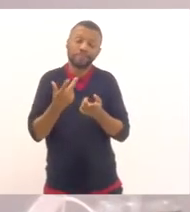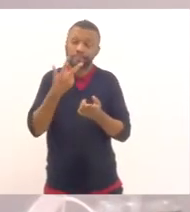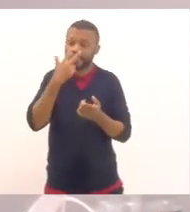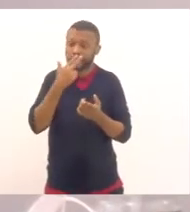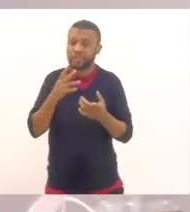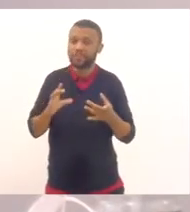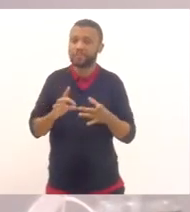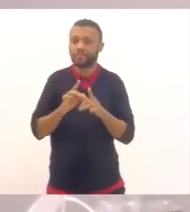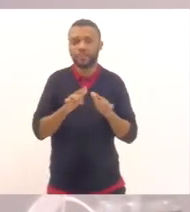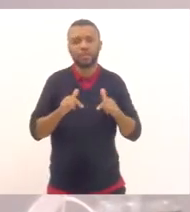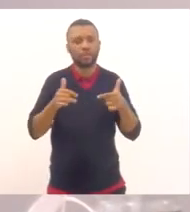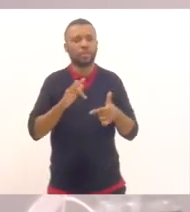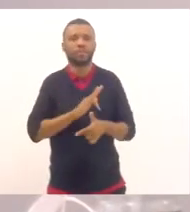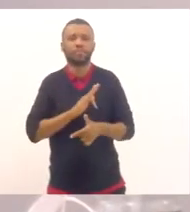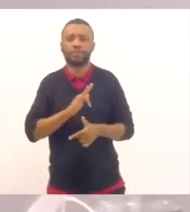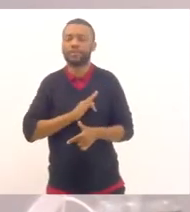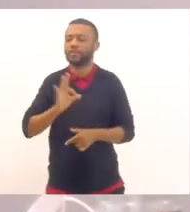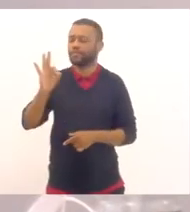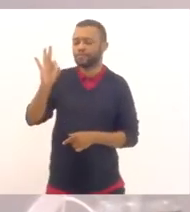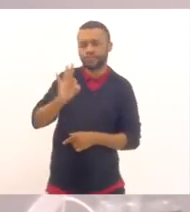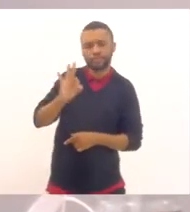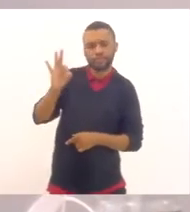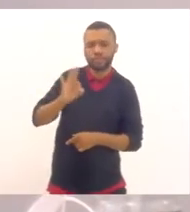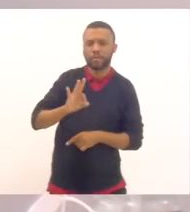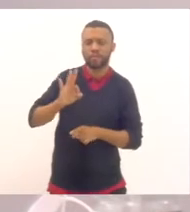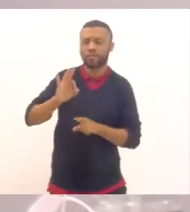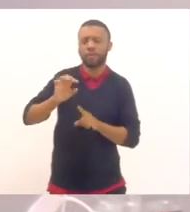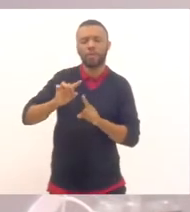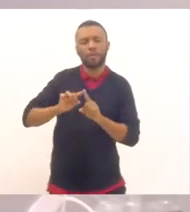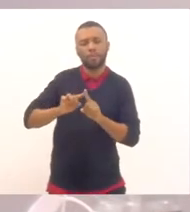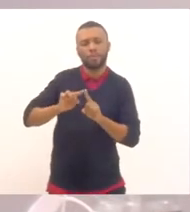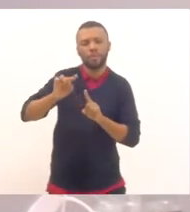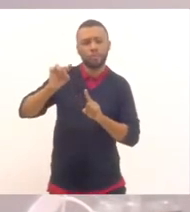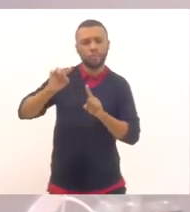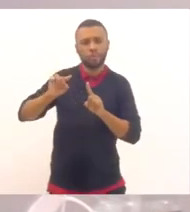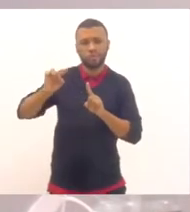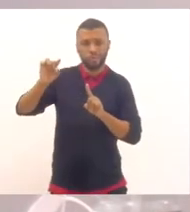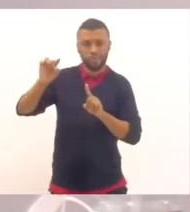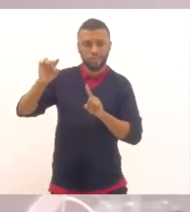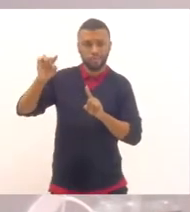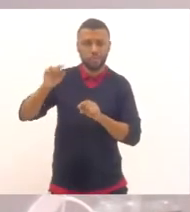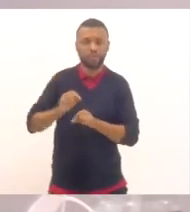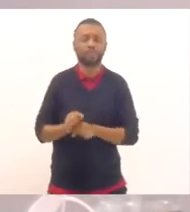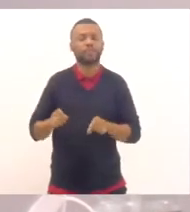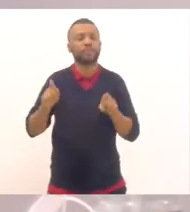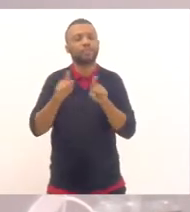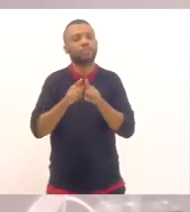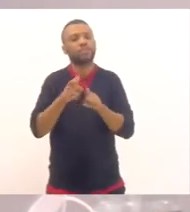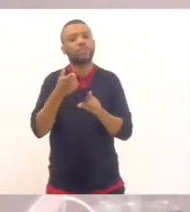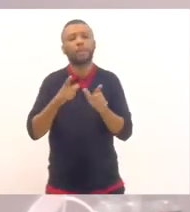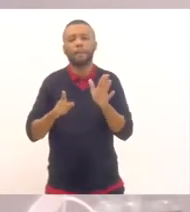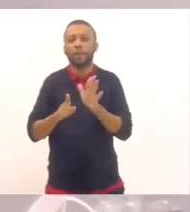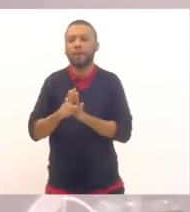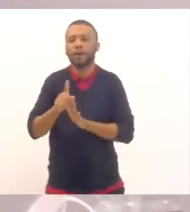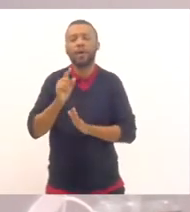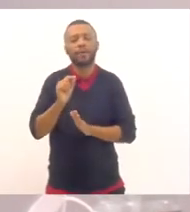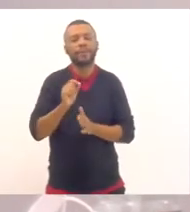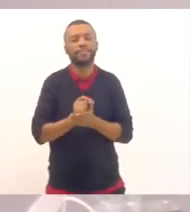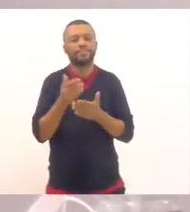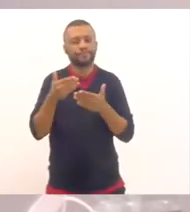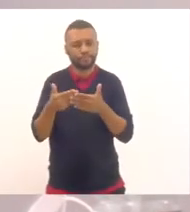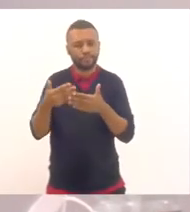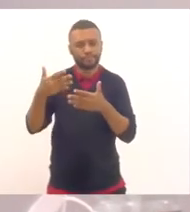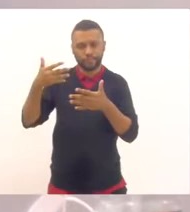os indicadores seguiram e crescendo e queria também perguntar não me perguntar é que